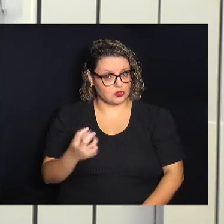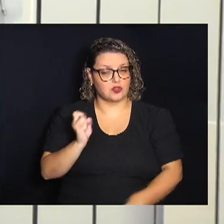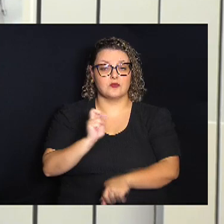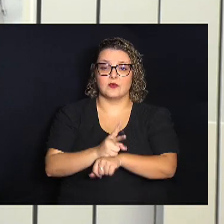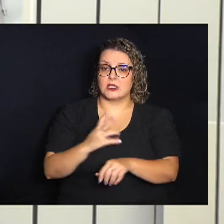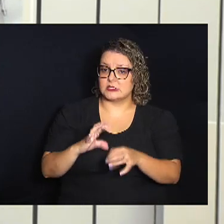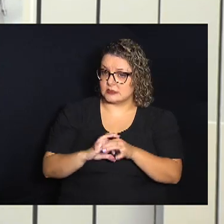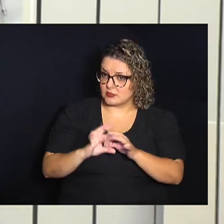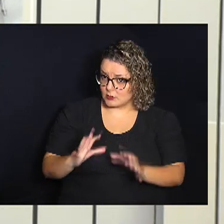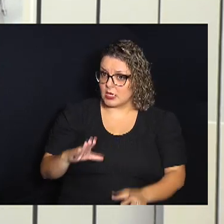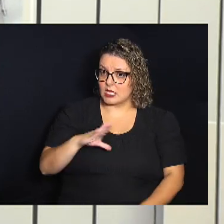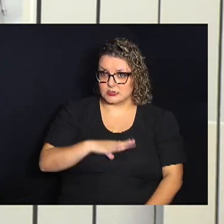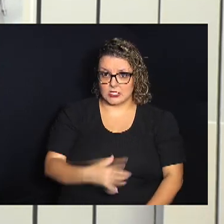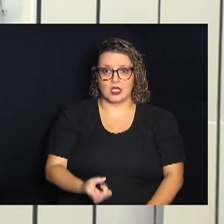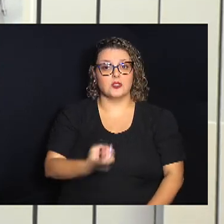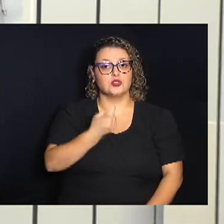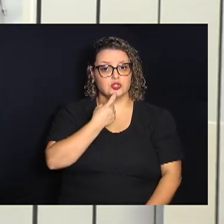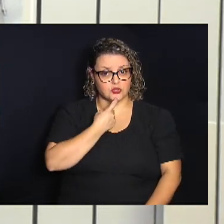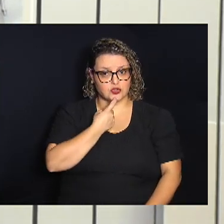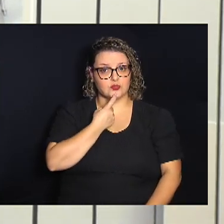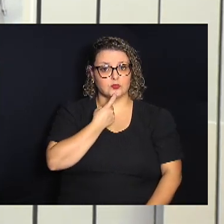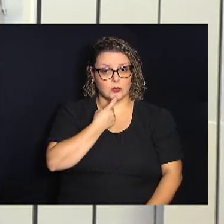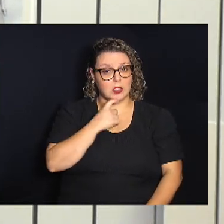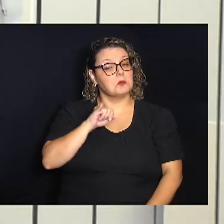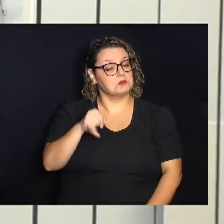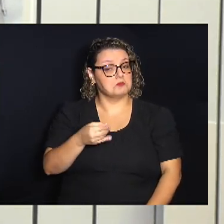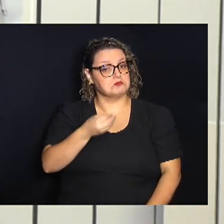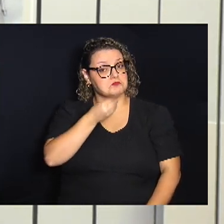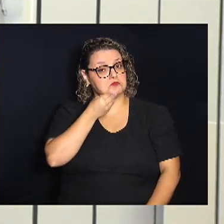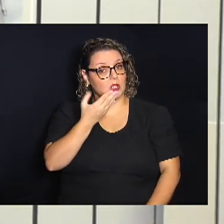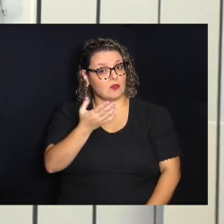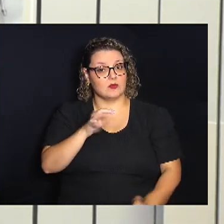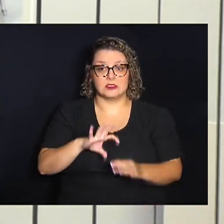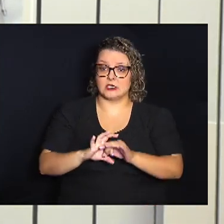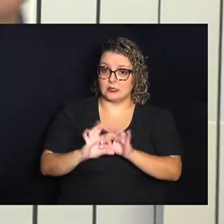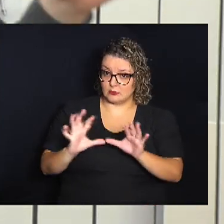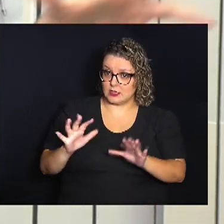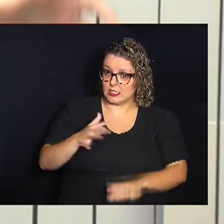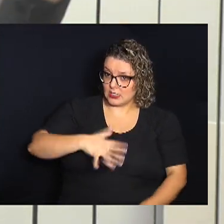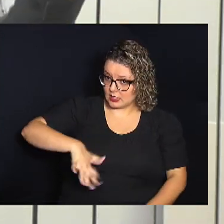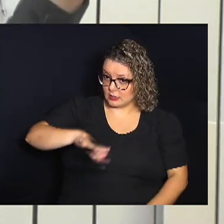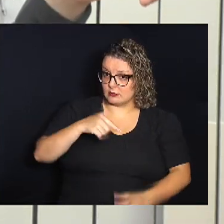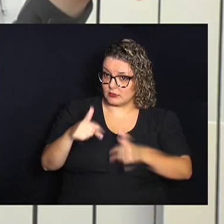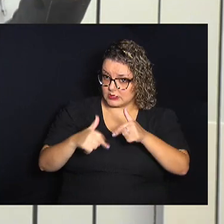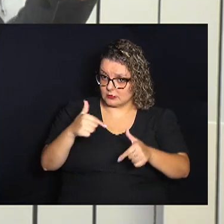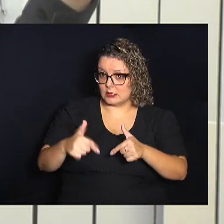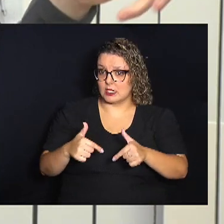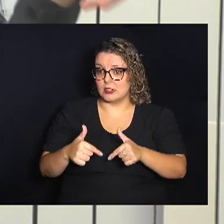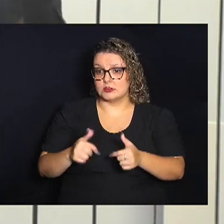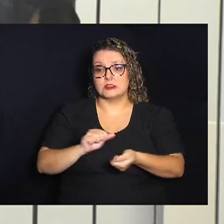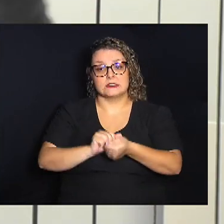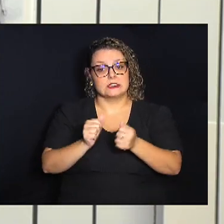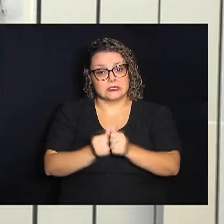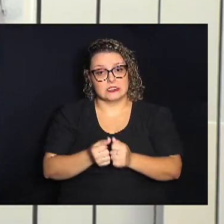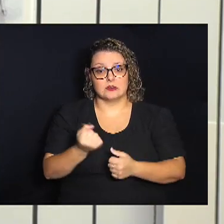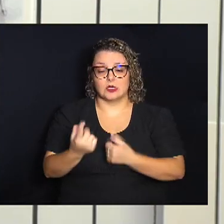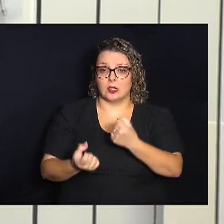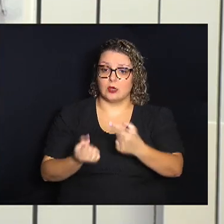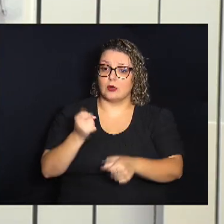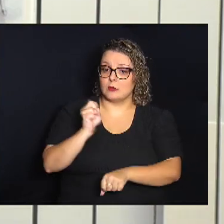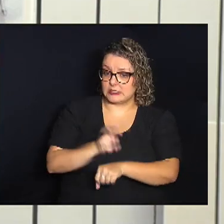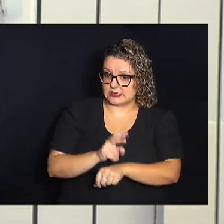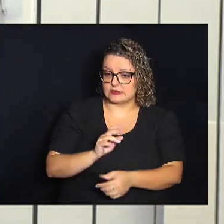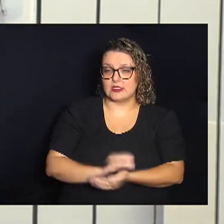disponíveis para a cidade de Campinas. Aproveite, você que está disponível para o mercado de trabalho, se você se encaixa em uma